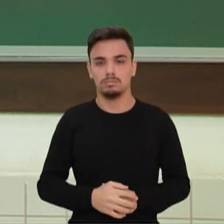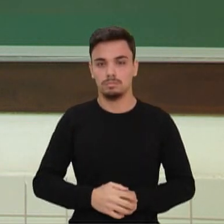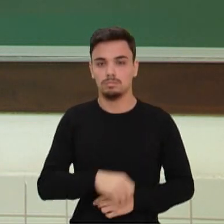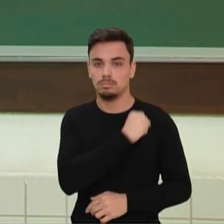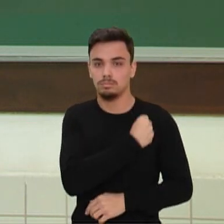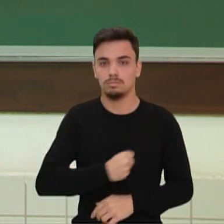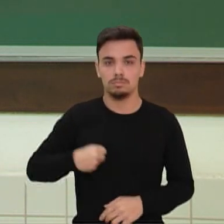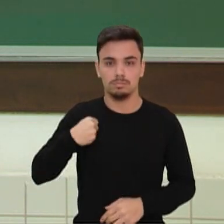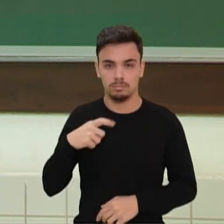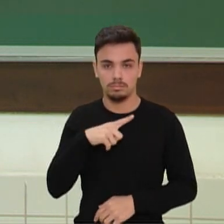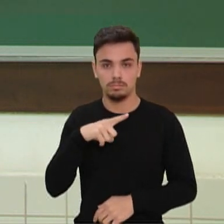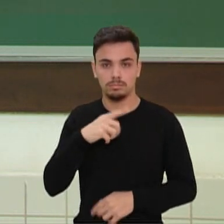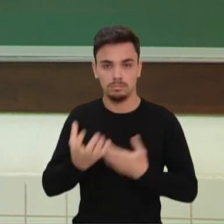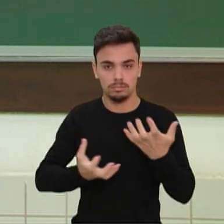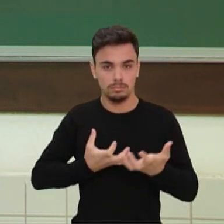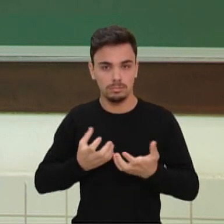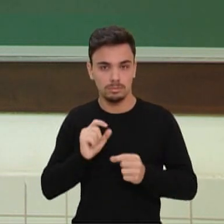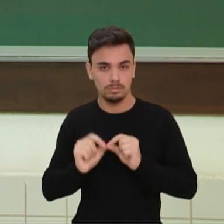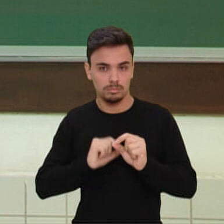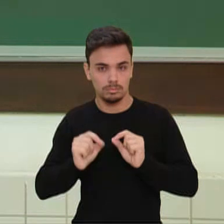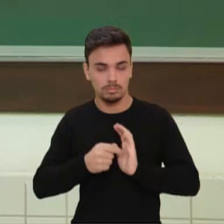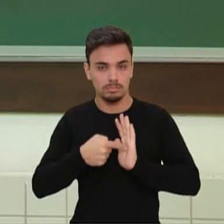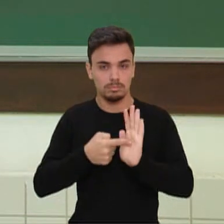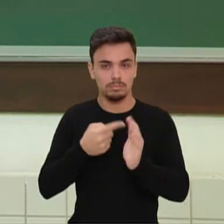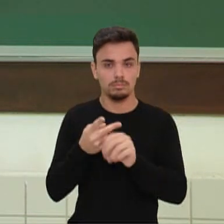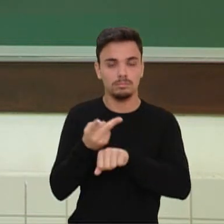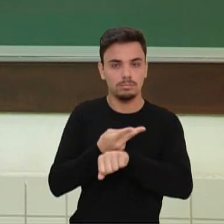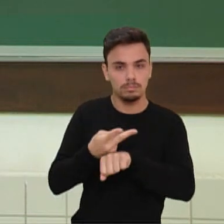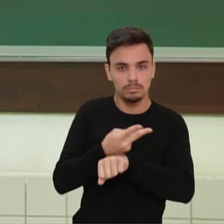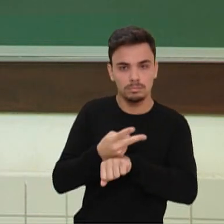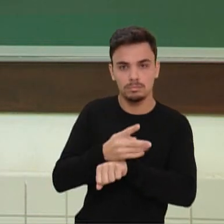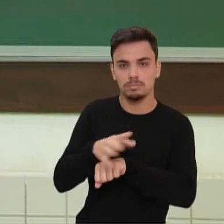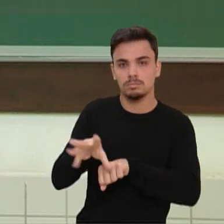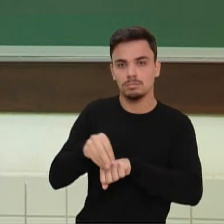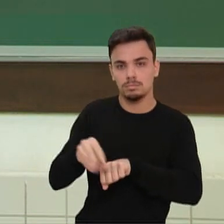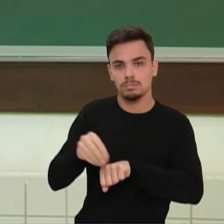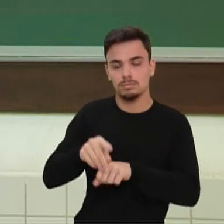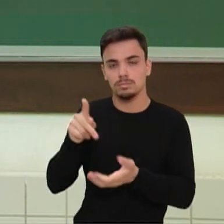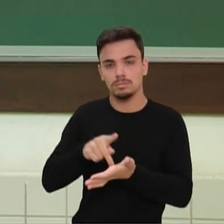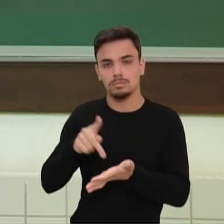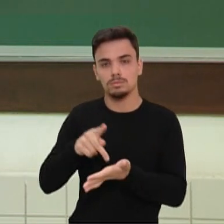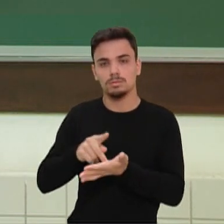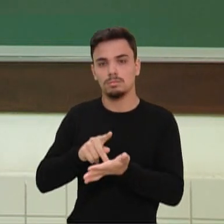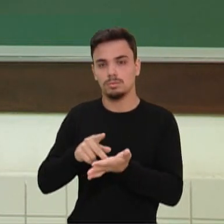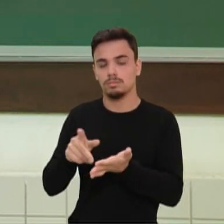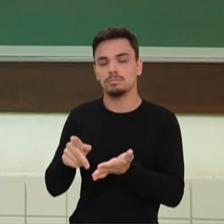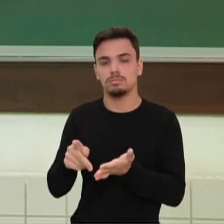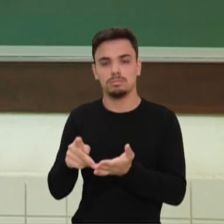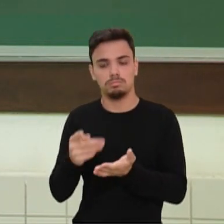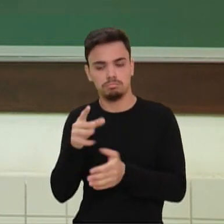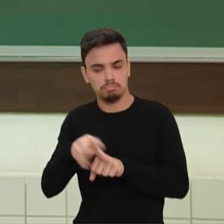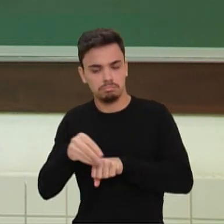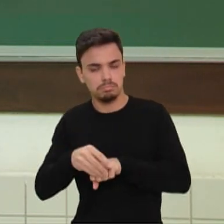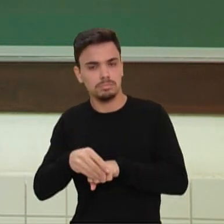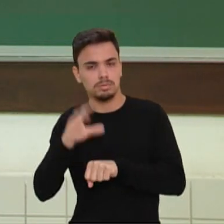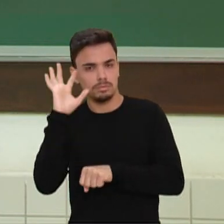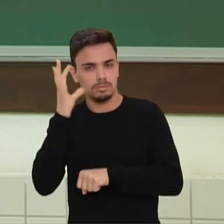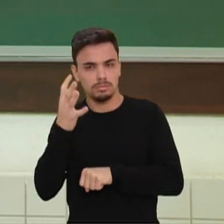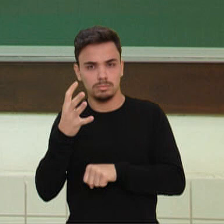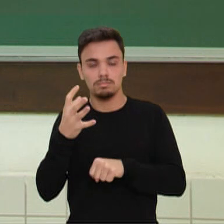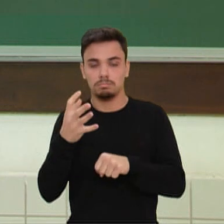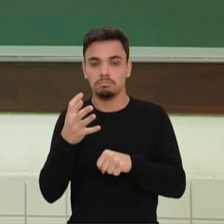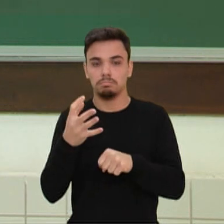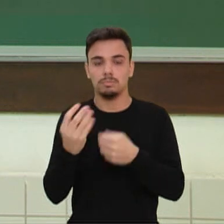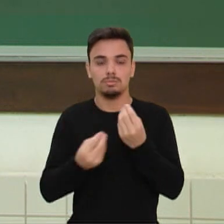ele queria buscar o conhecimento, buscar a verdade, para através desse conhecimento resolver os males da